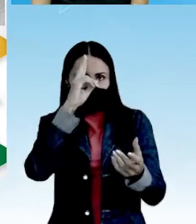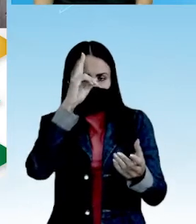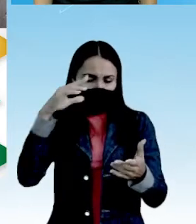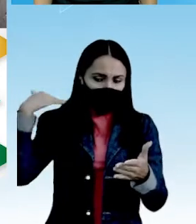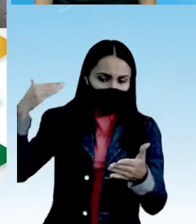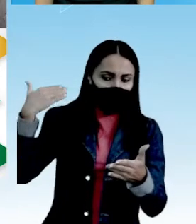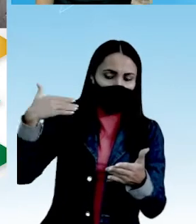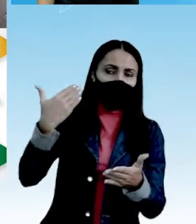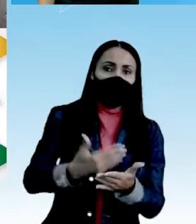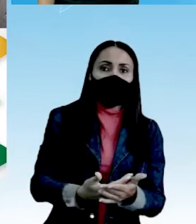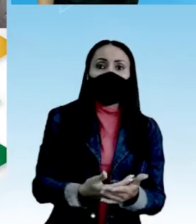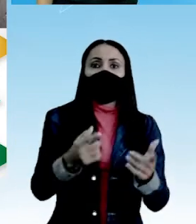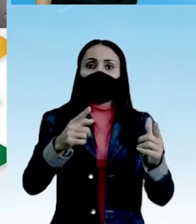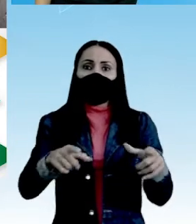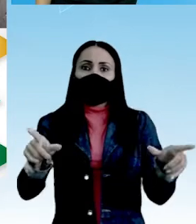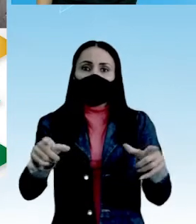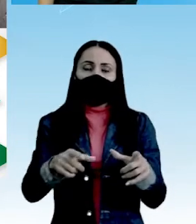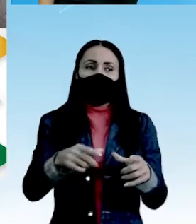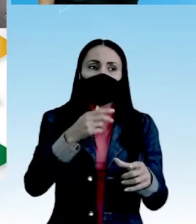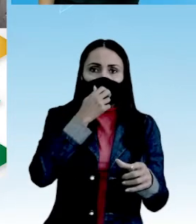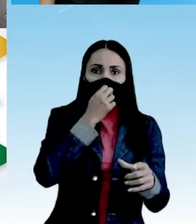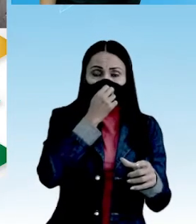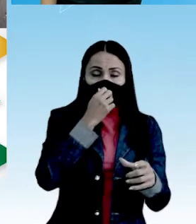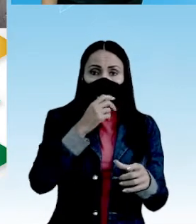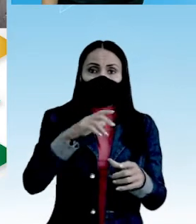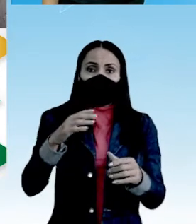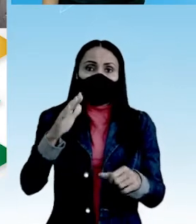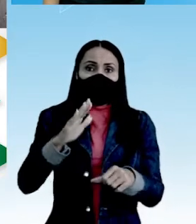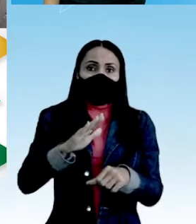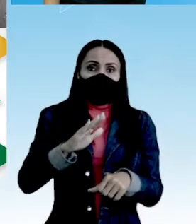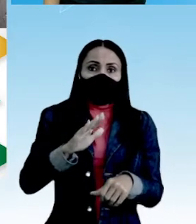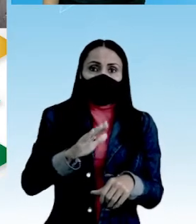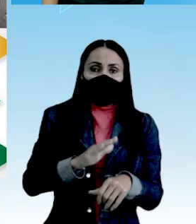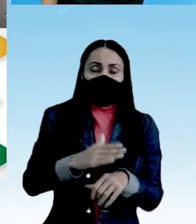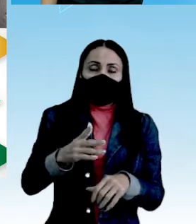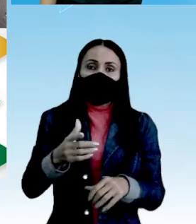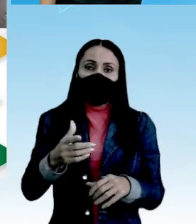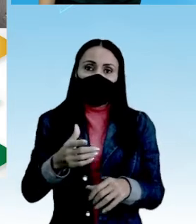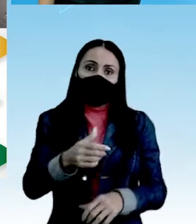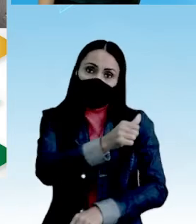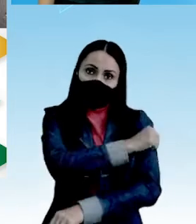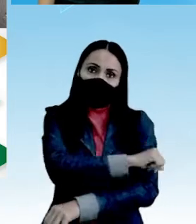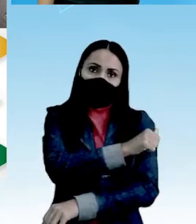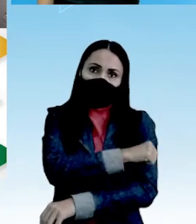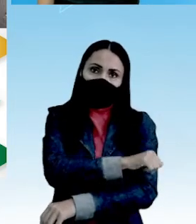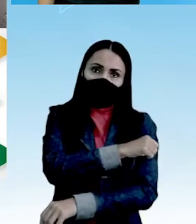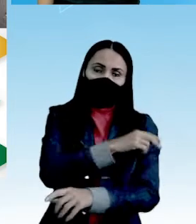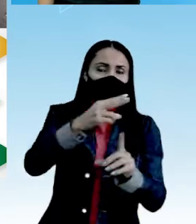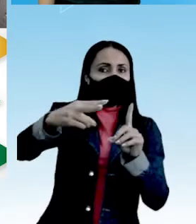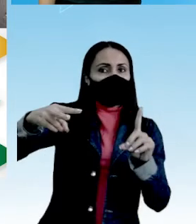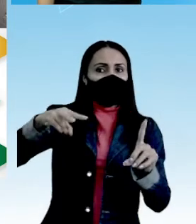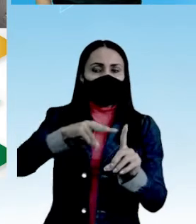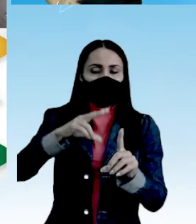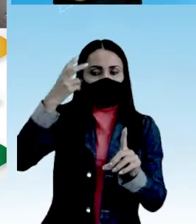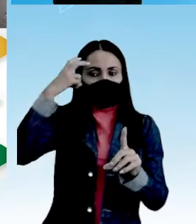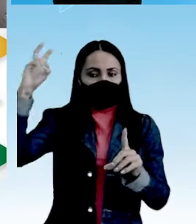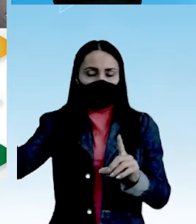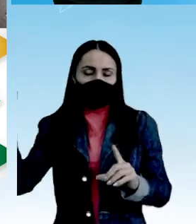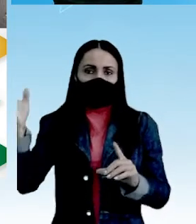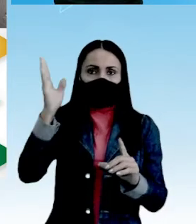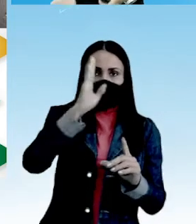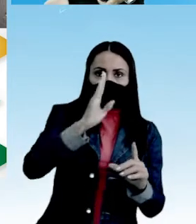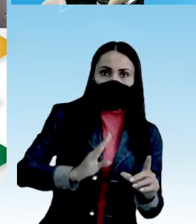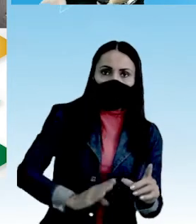para a nossa música. Foi uma compositora e maestrina carioca que se destacou na história da cultura brasileira e da luta